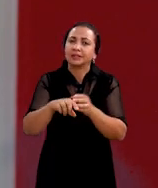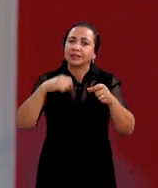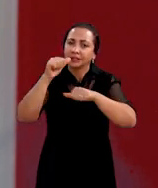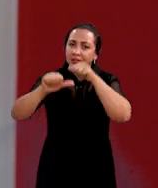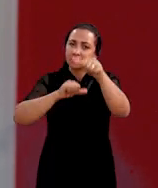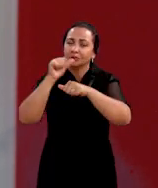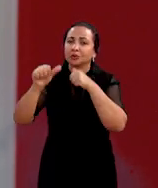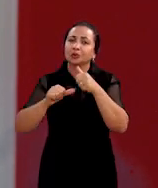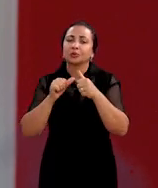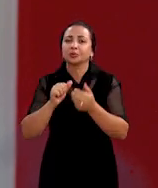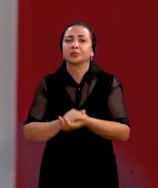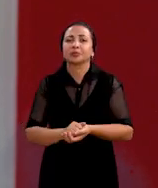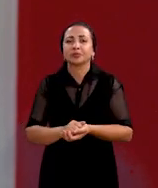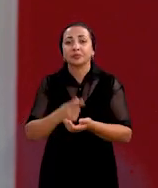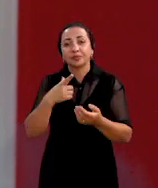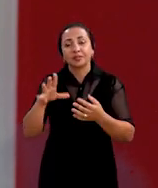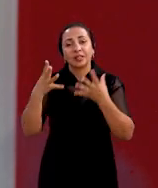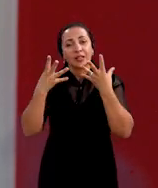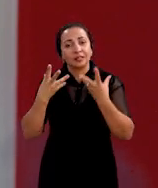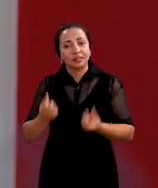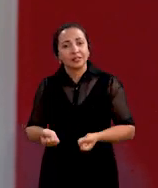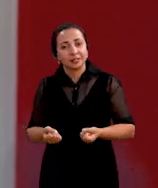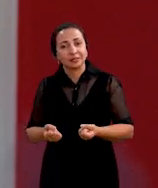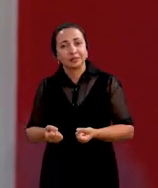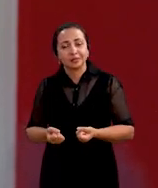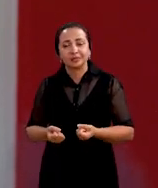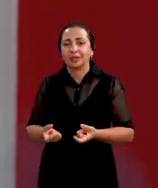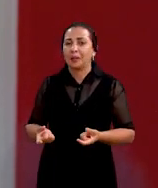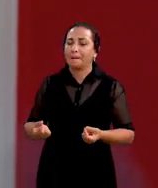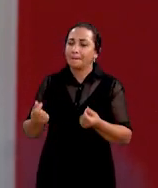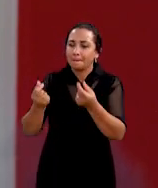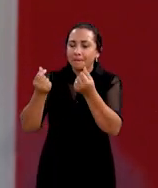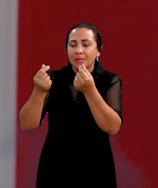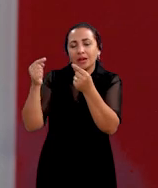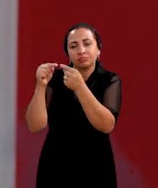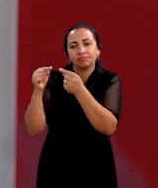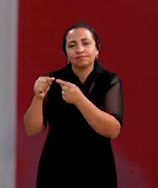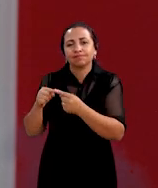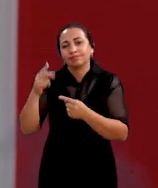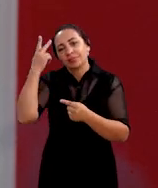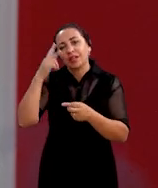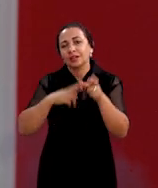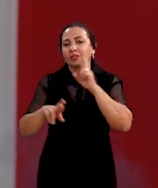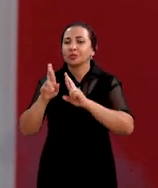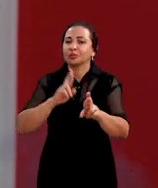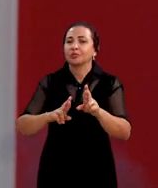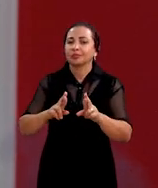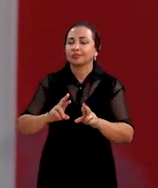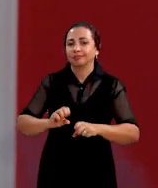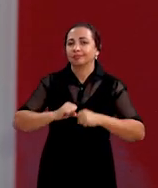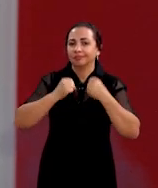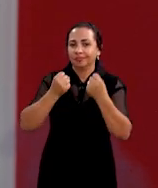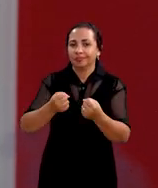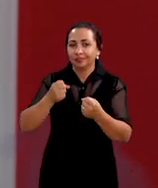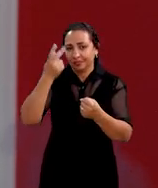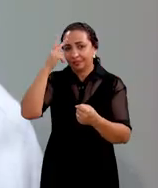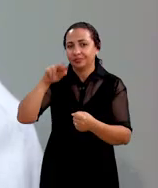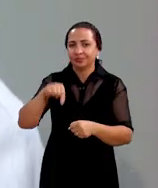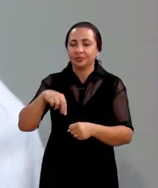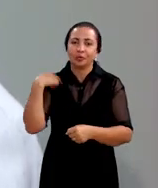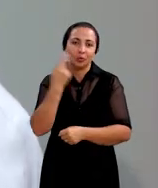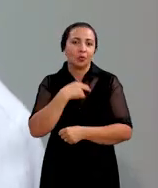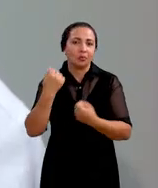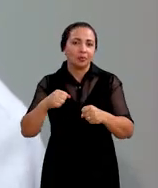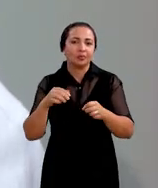e desenvolvimento, e eles aceitaram, né, financiar o projeto para resolver esse desafio.